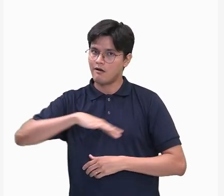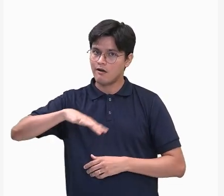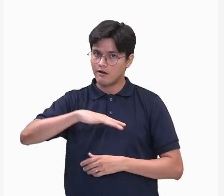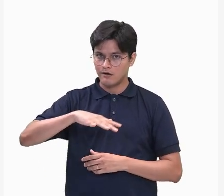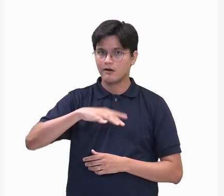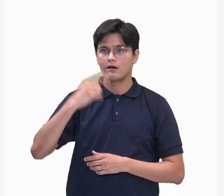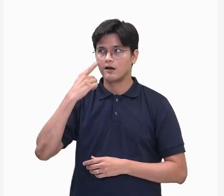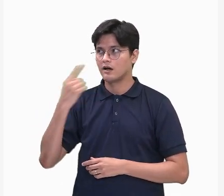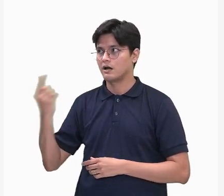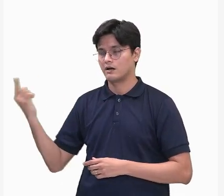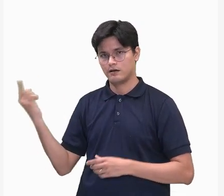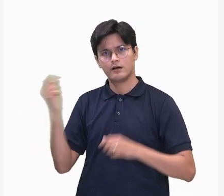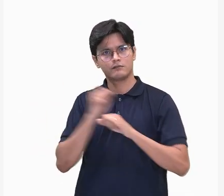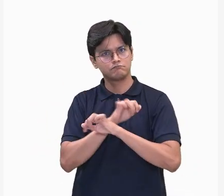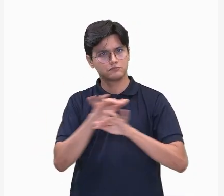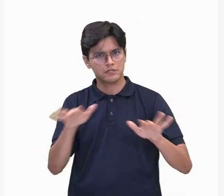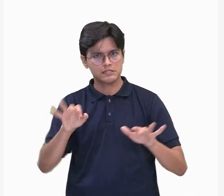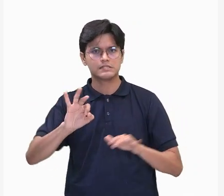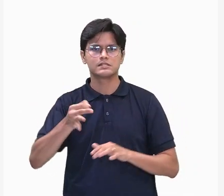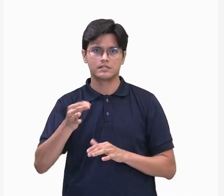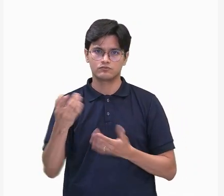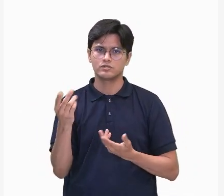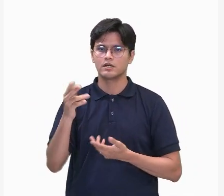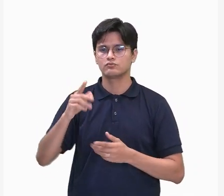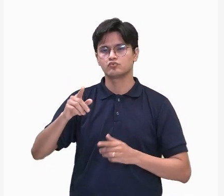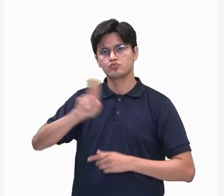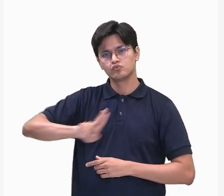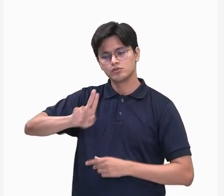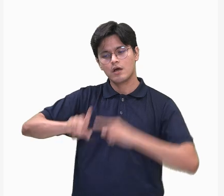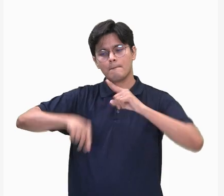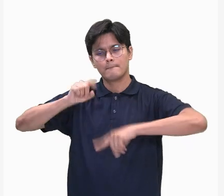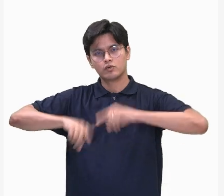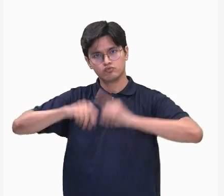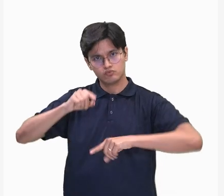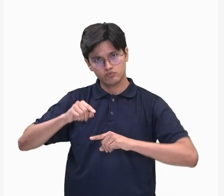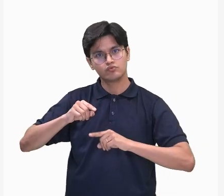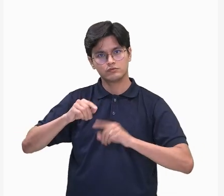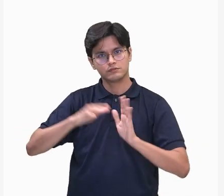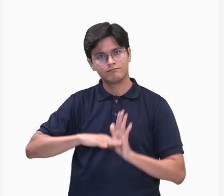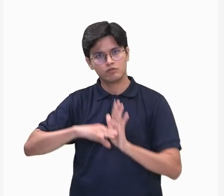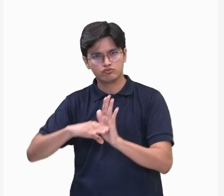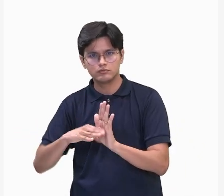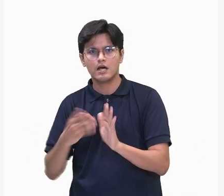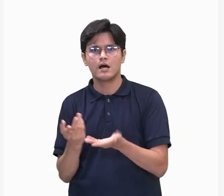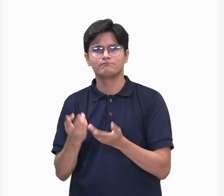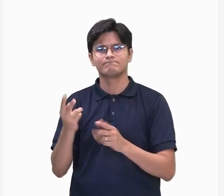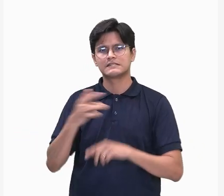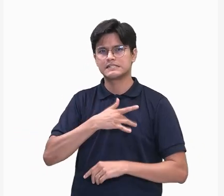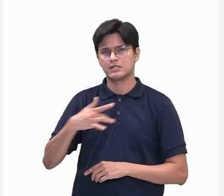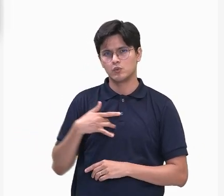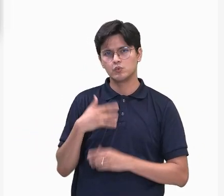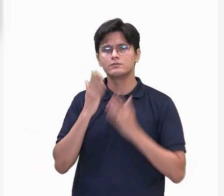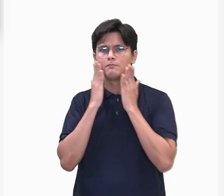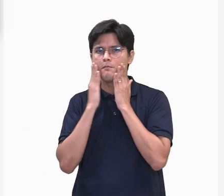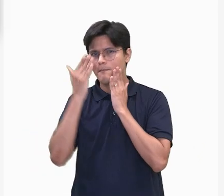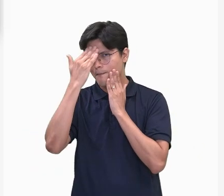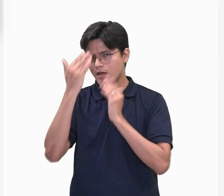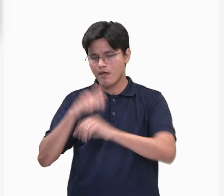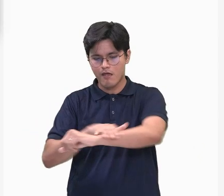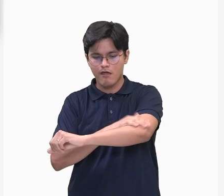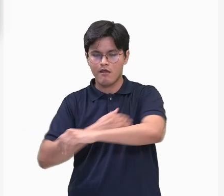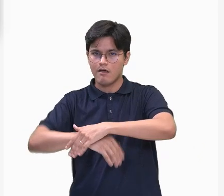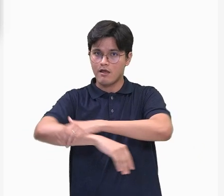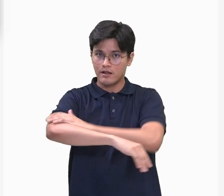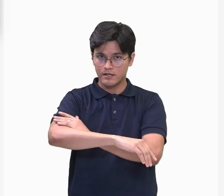são utilizados para melhorar e para rejuvenescer também a pele. E quanto à alimentação? Olha